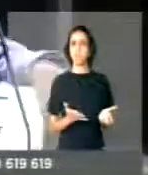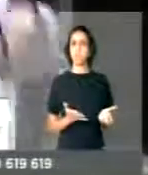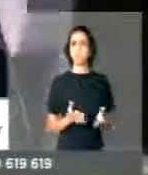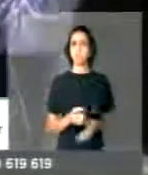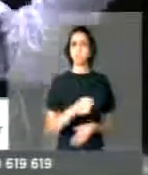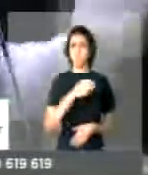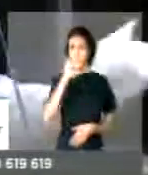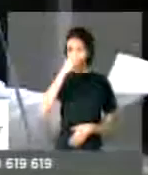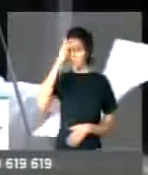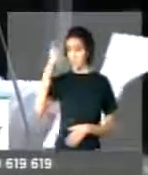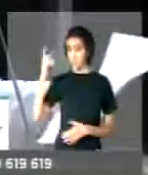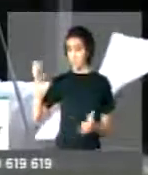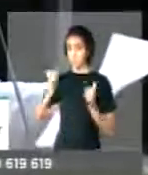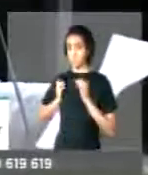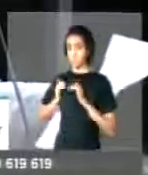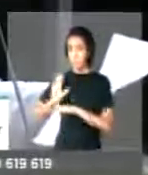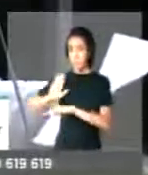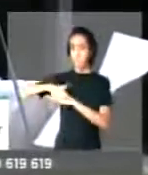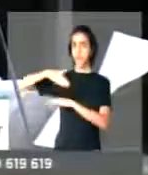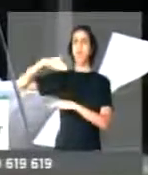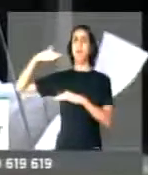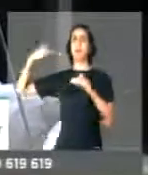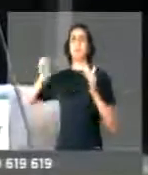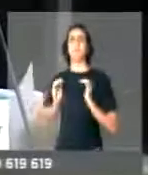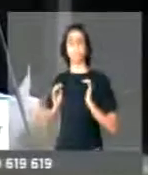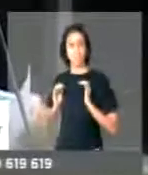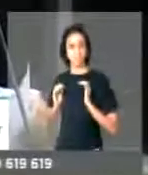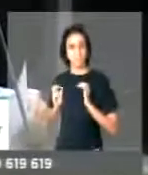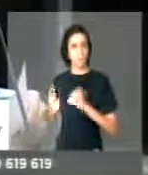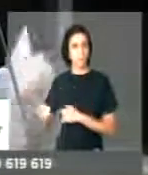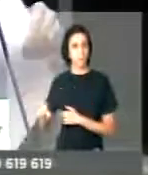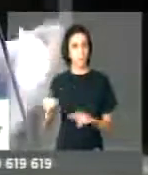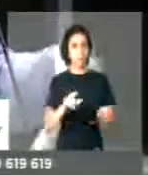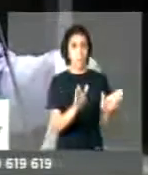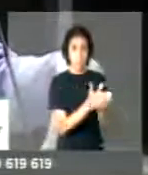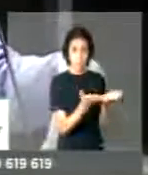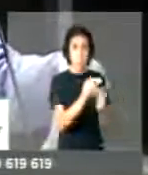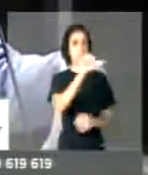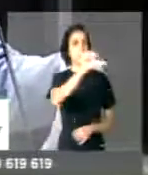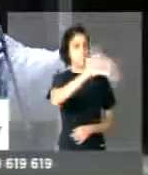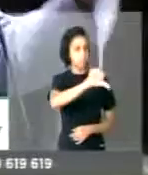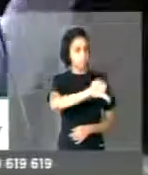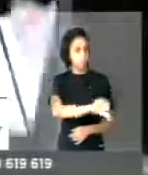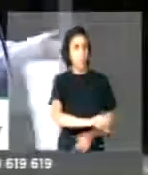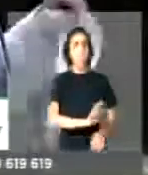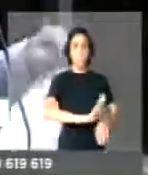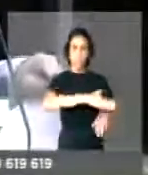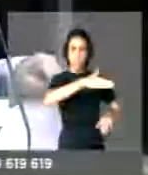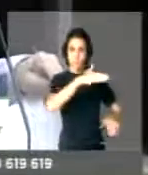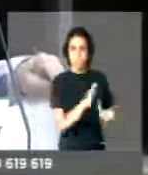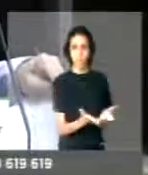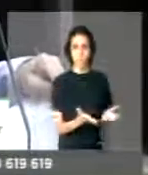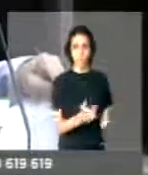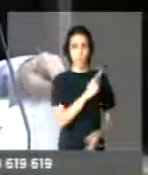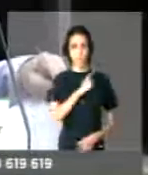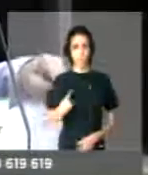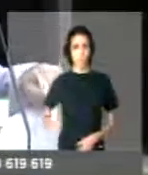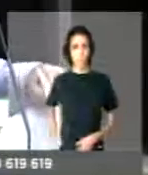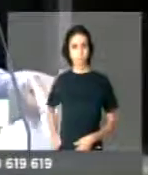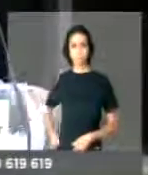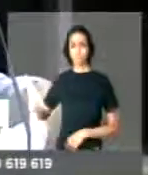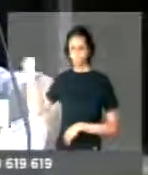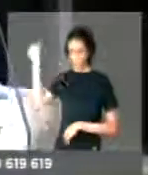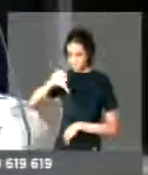ricos ficando mais ricos, e a pobreza aumentando, e o governo aumentando a crise,